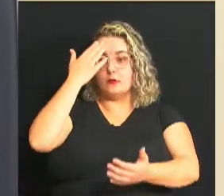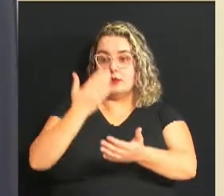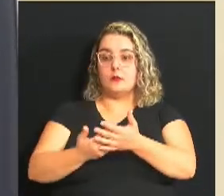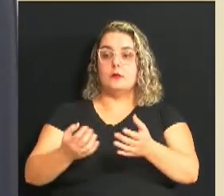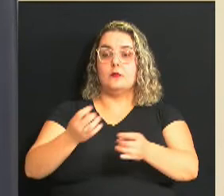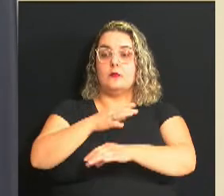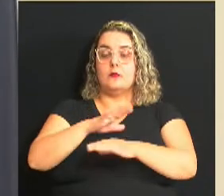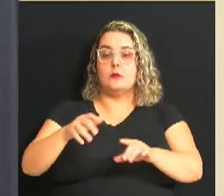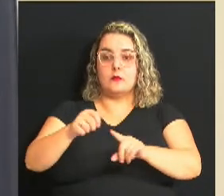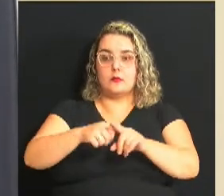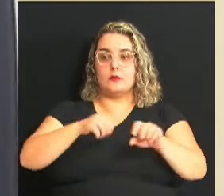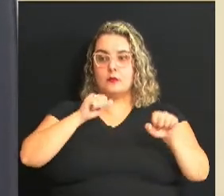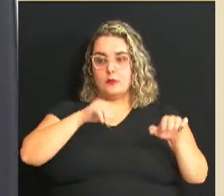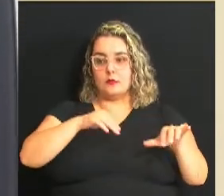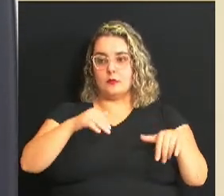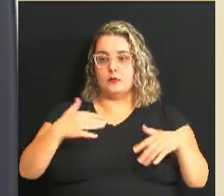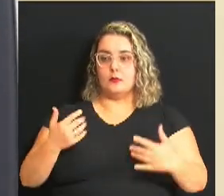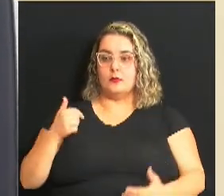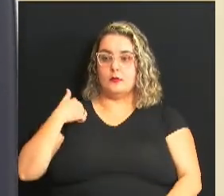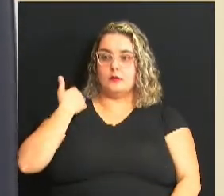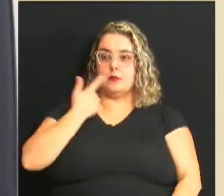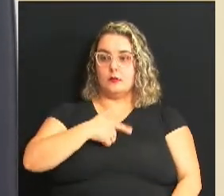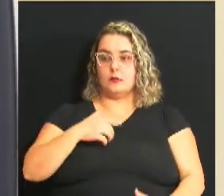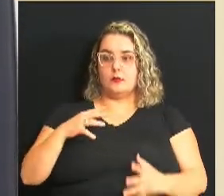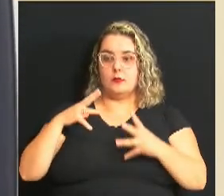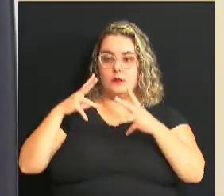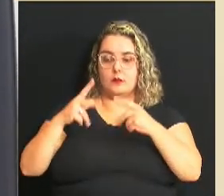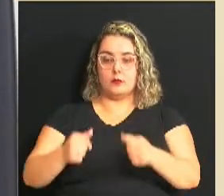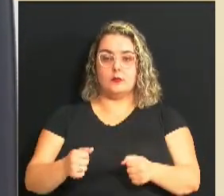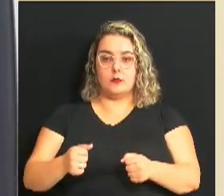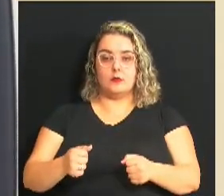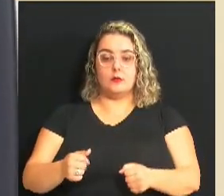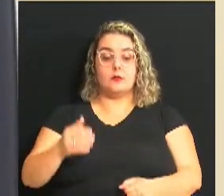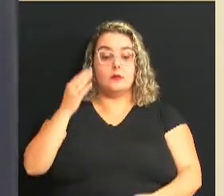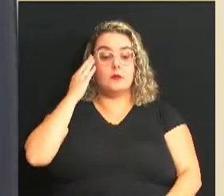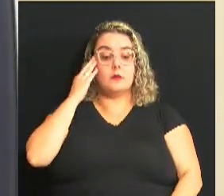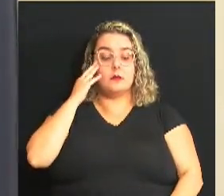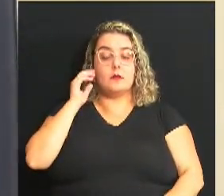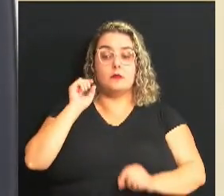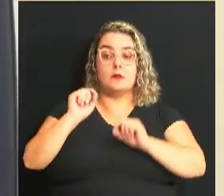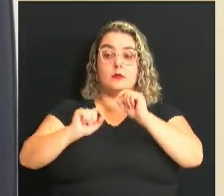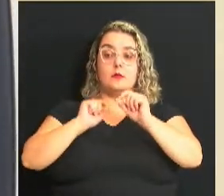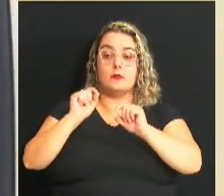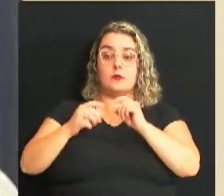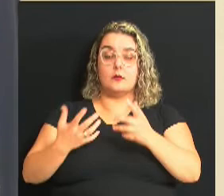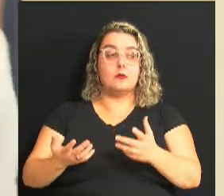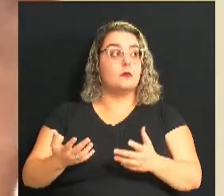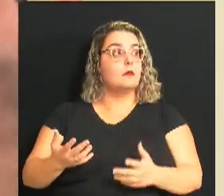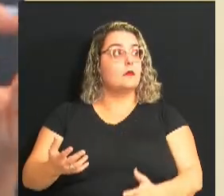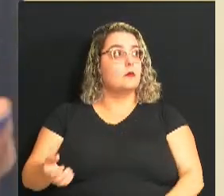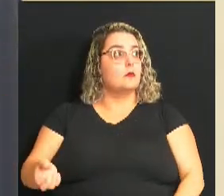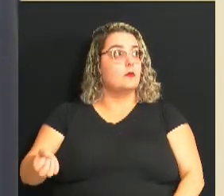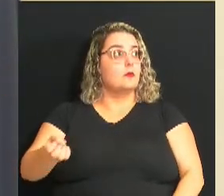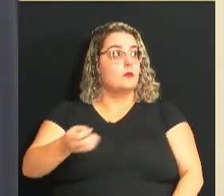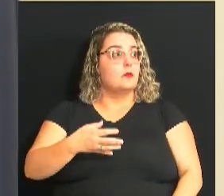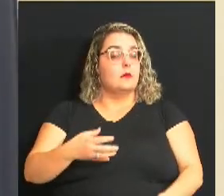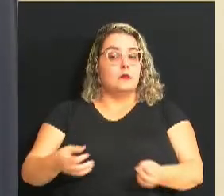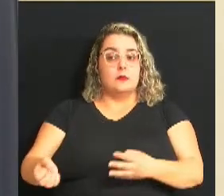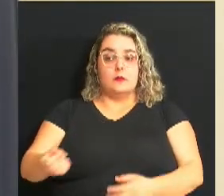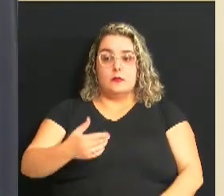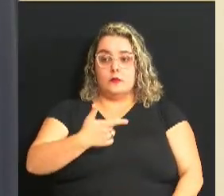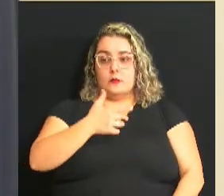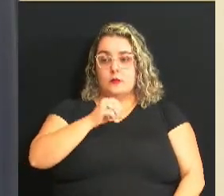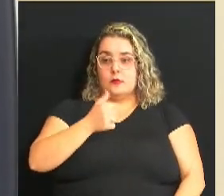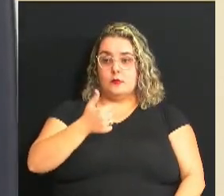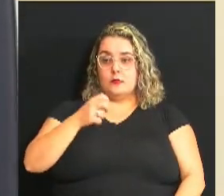setembro, para que todo mundo entendesse o que está sendo, porque ele vai ter que ser feita uma atualização. Ele foi lá feito em 2015 esse